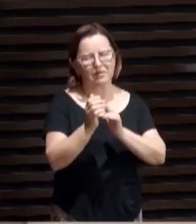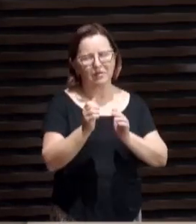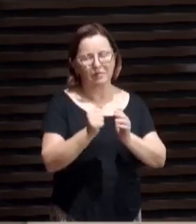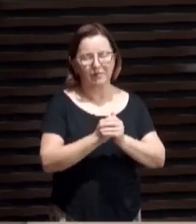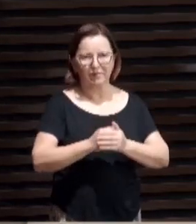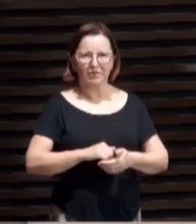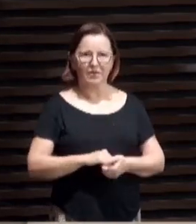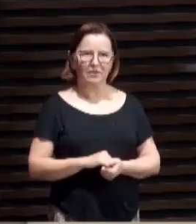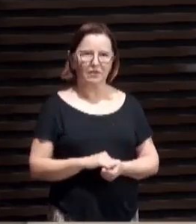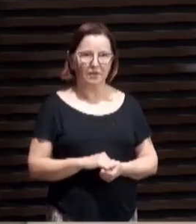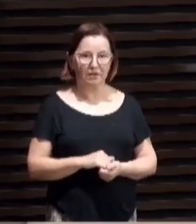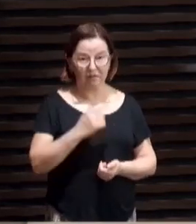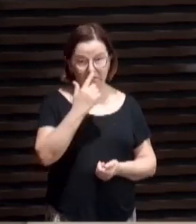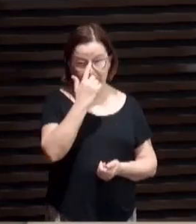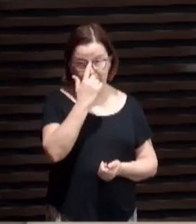Amém.